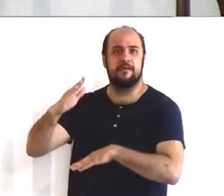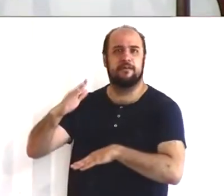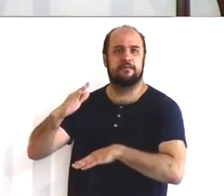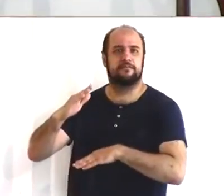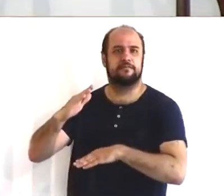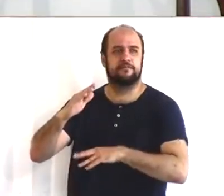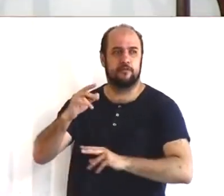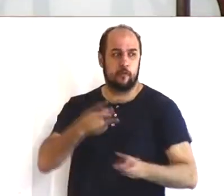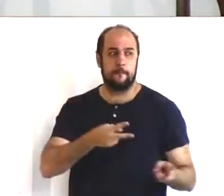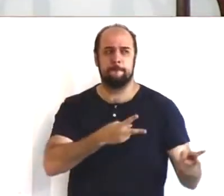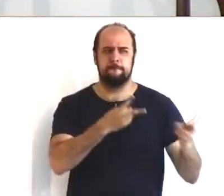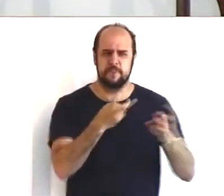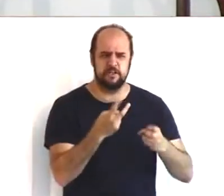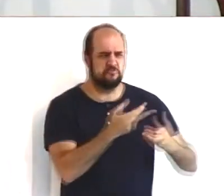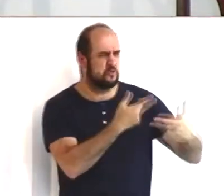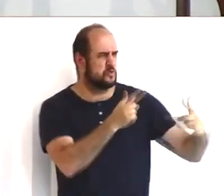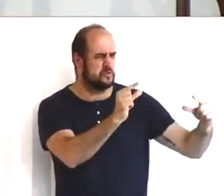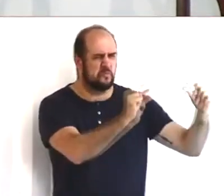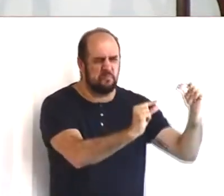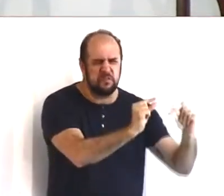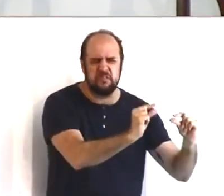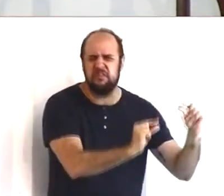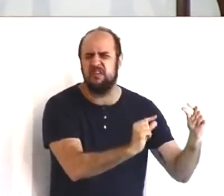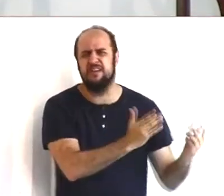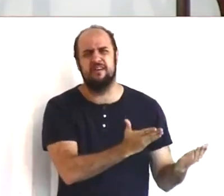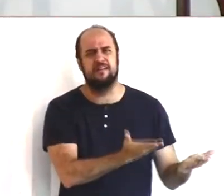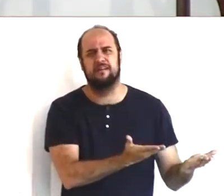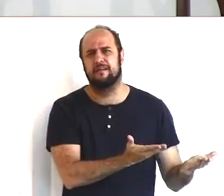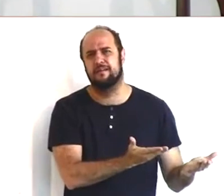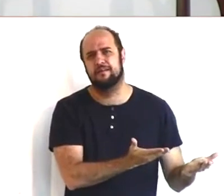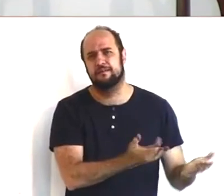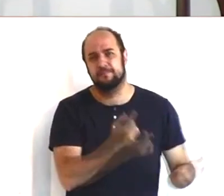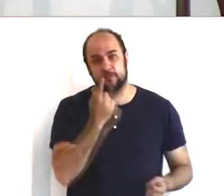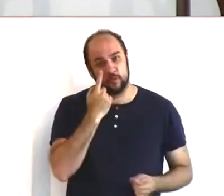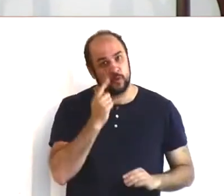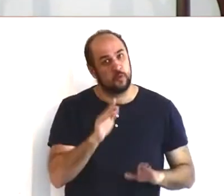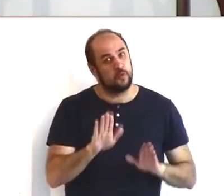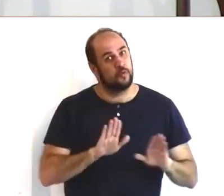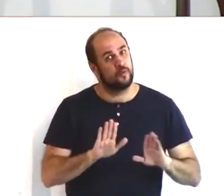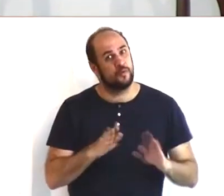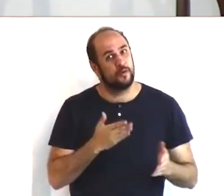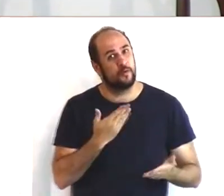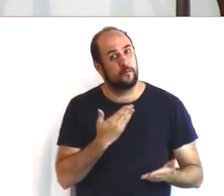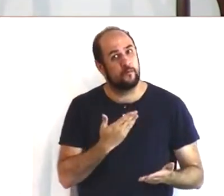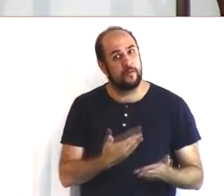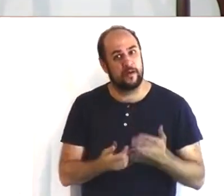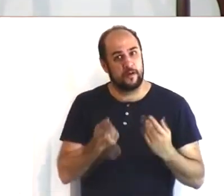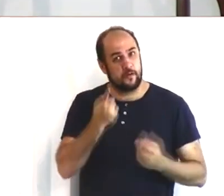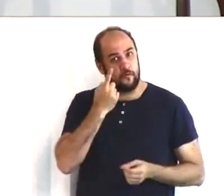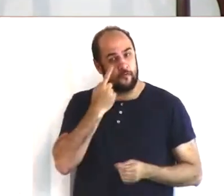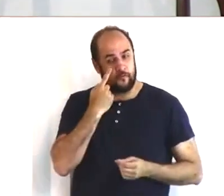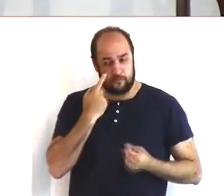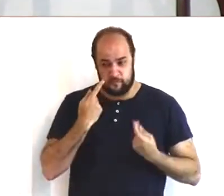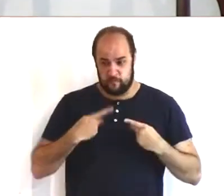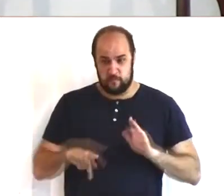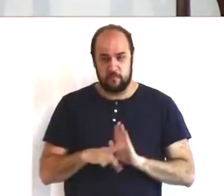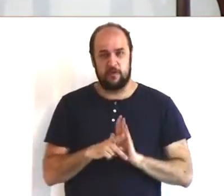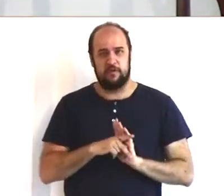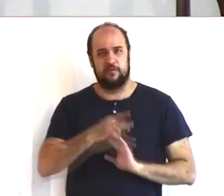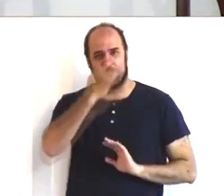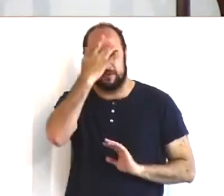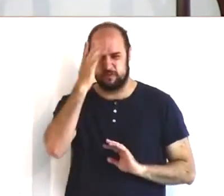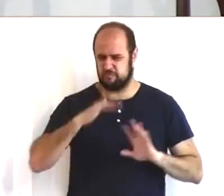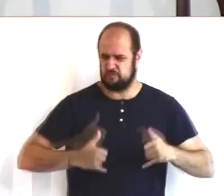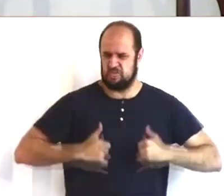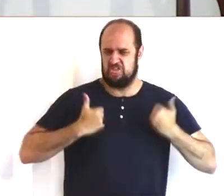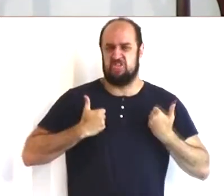das coisas passageiras é uma evidência de visão, cuidado com a perda da vigilância pessoal. Tem gente achando que tem muito